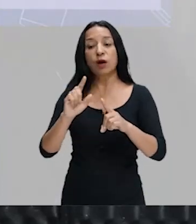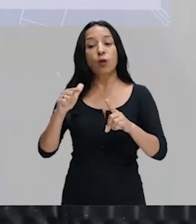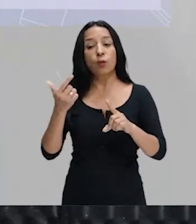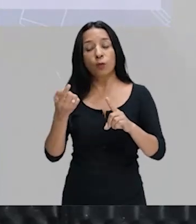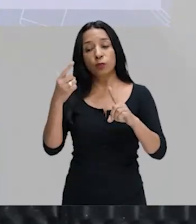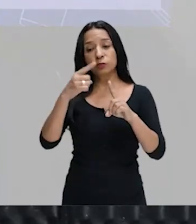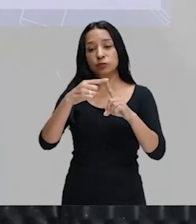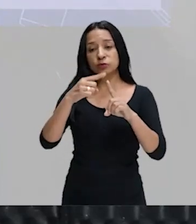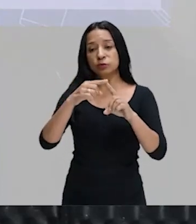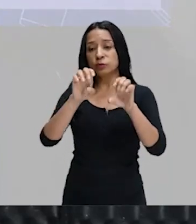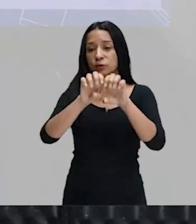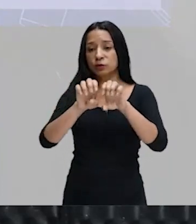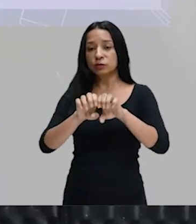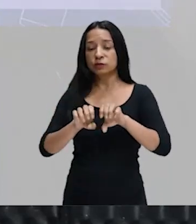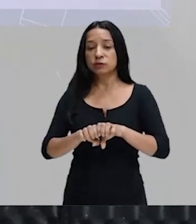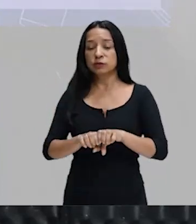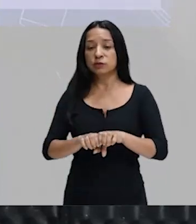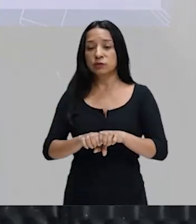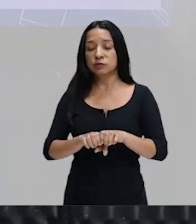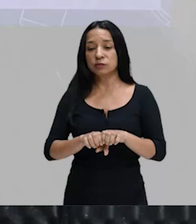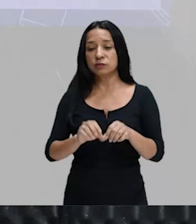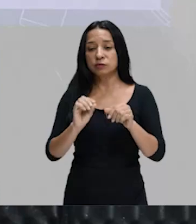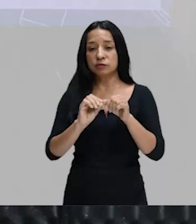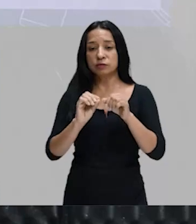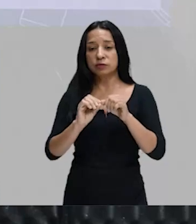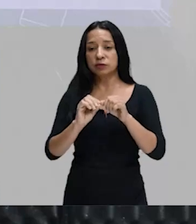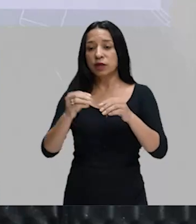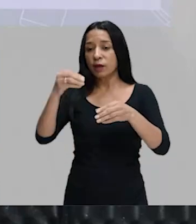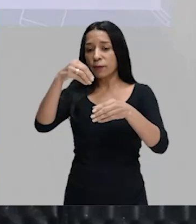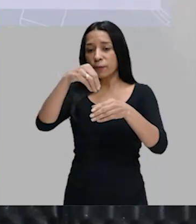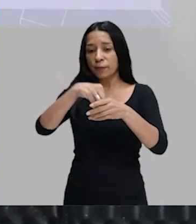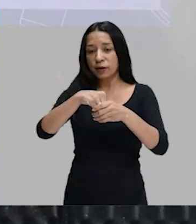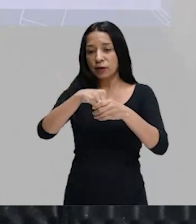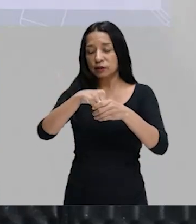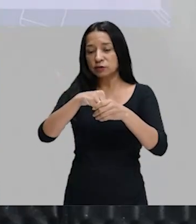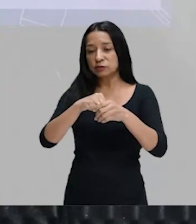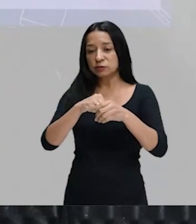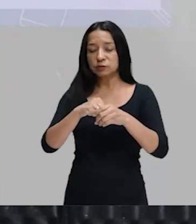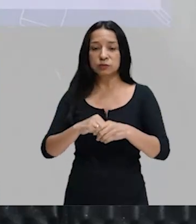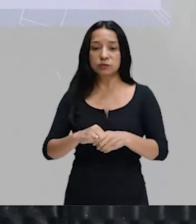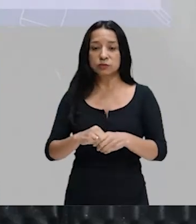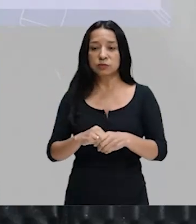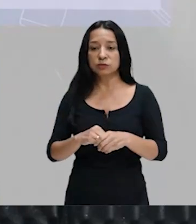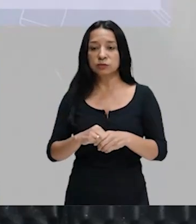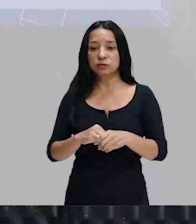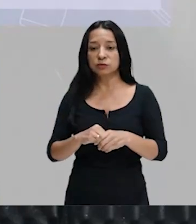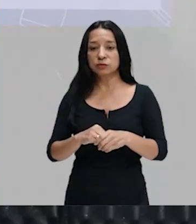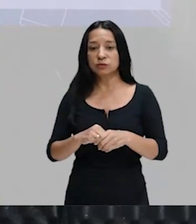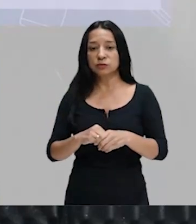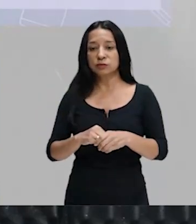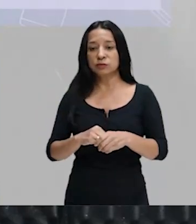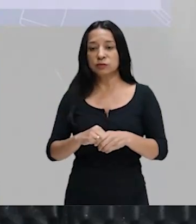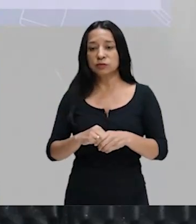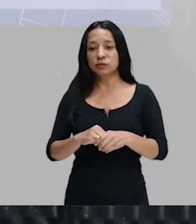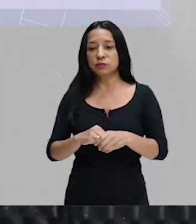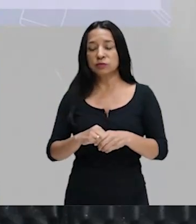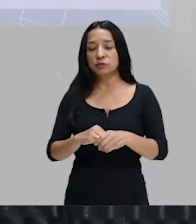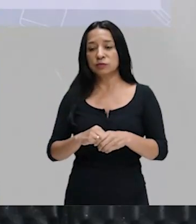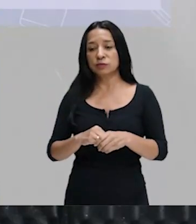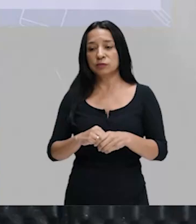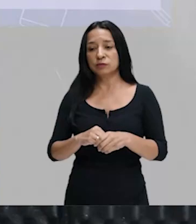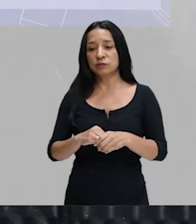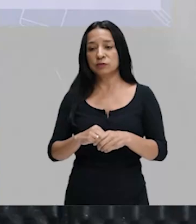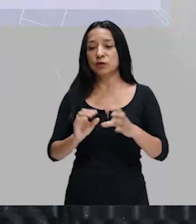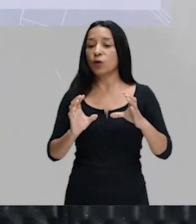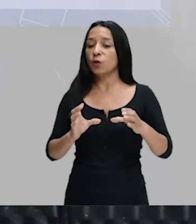carboidrato estrutural que vai fazer parte da constituição química, por exemplo, do exoesqueleto